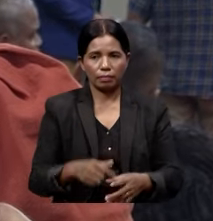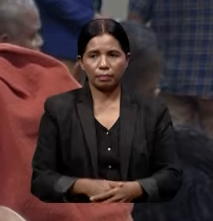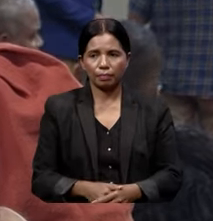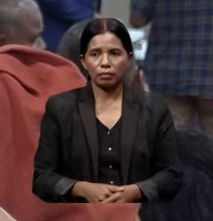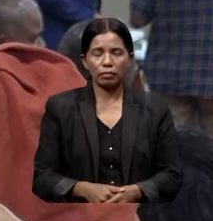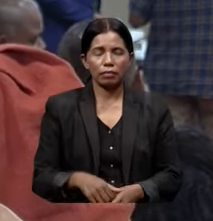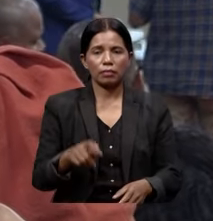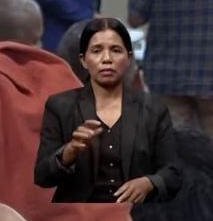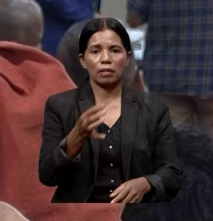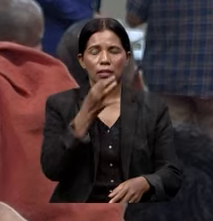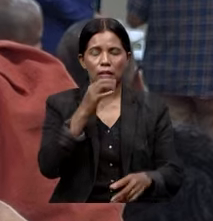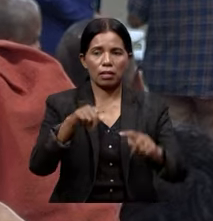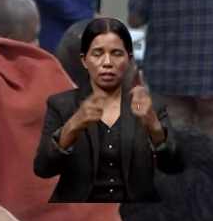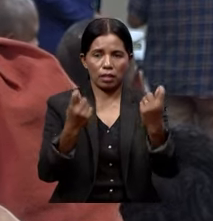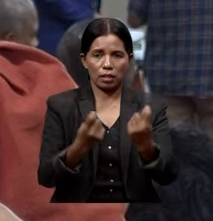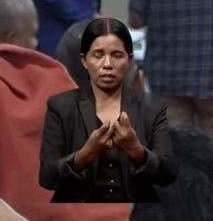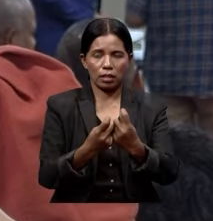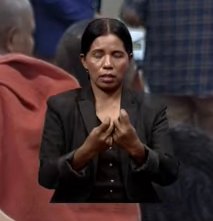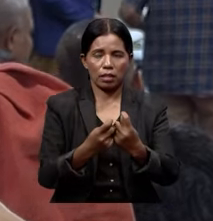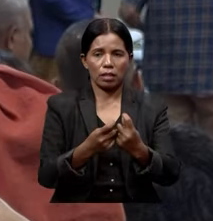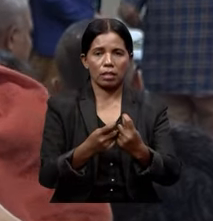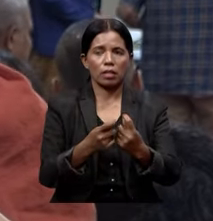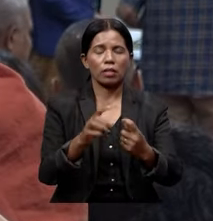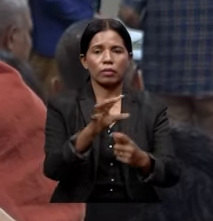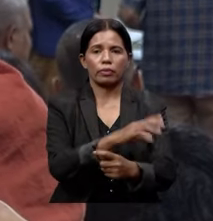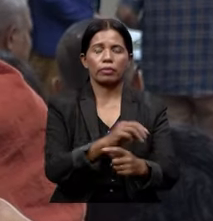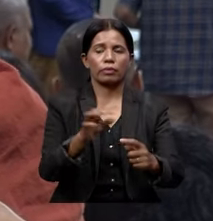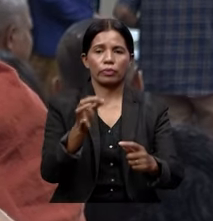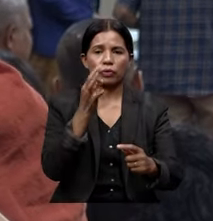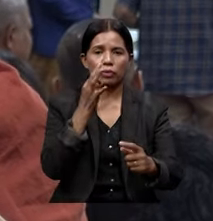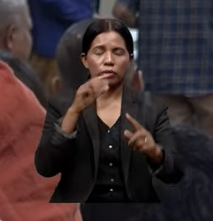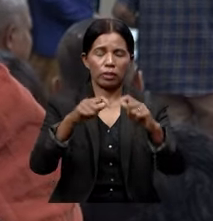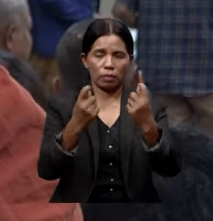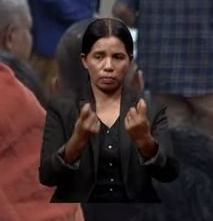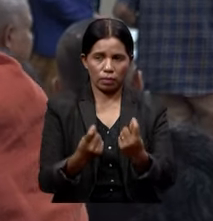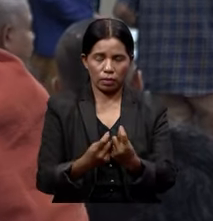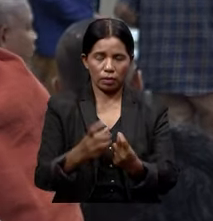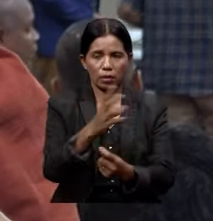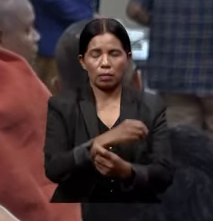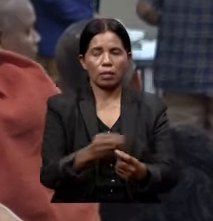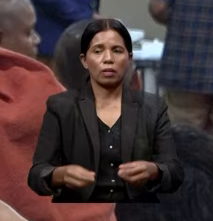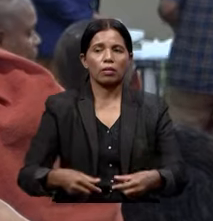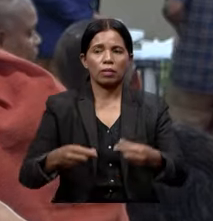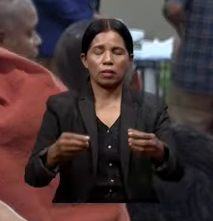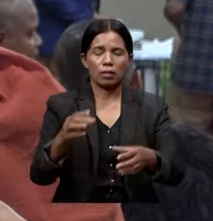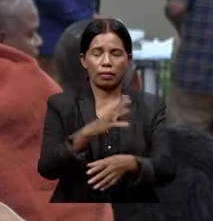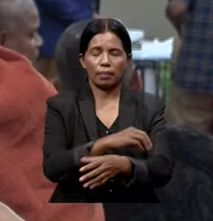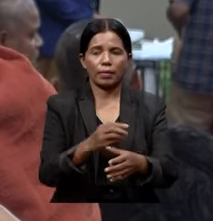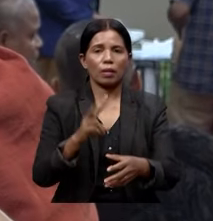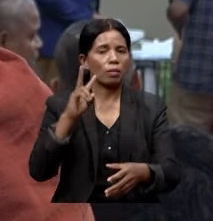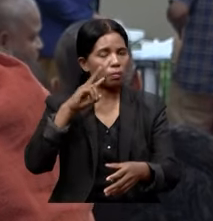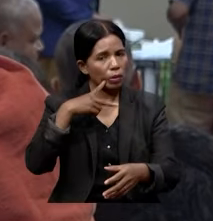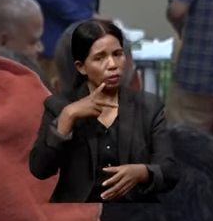han tipu protes fo protesam ira ne maka sob vitamina minerai sira ne maka ai fua o moro